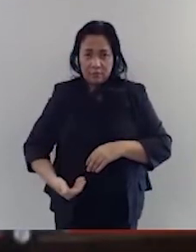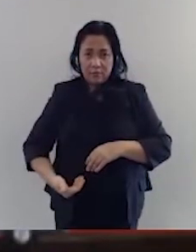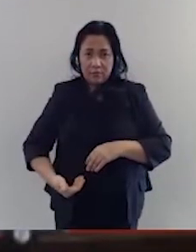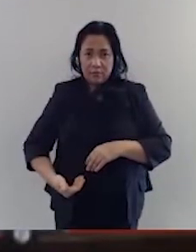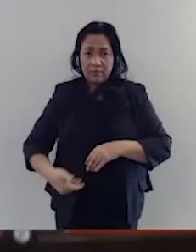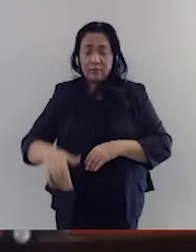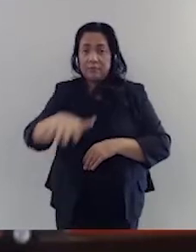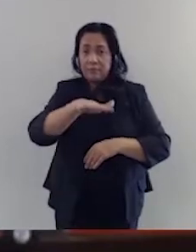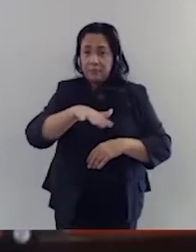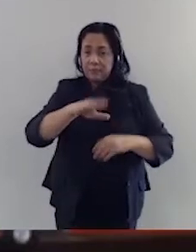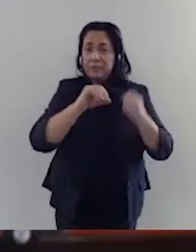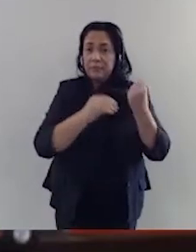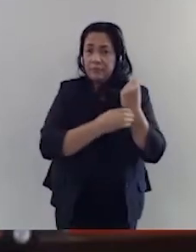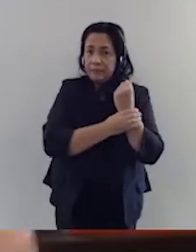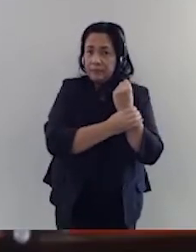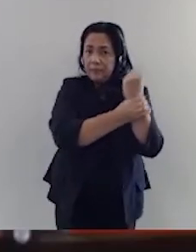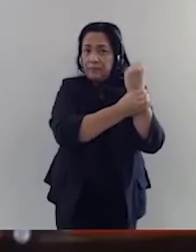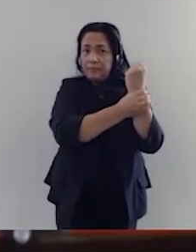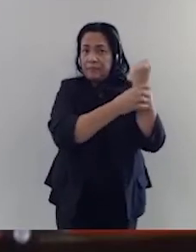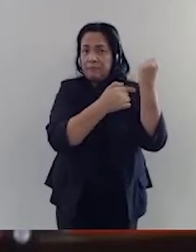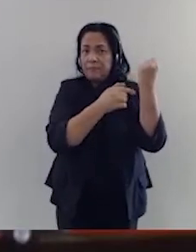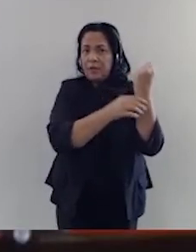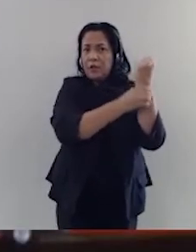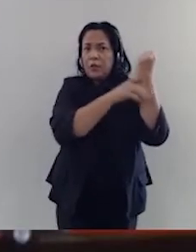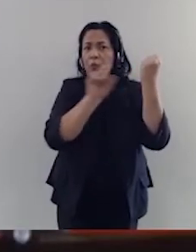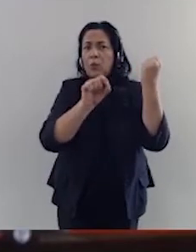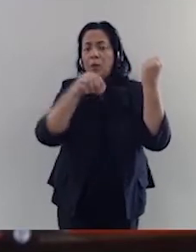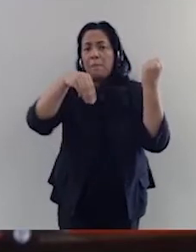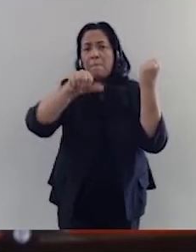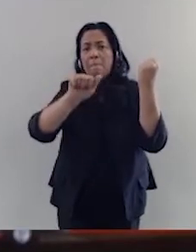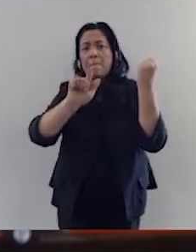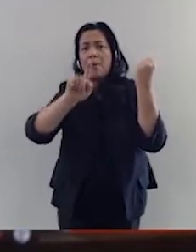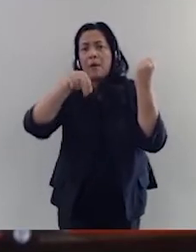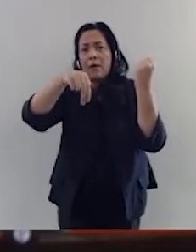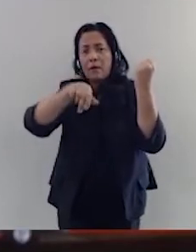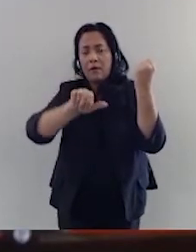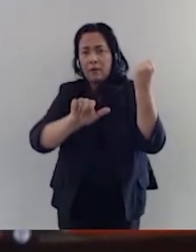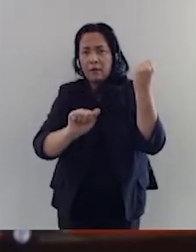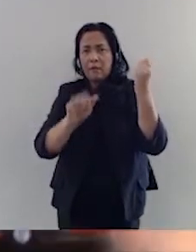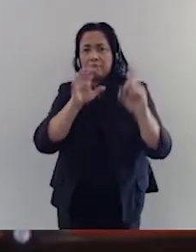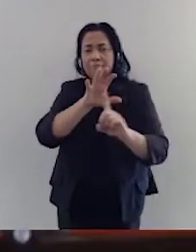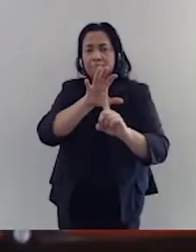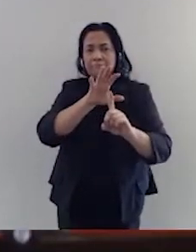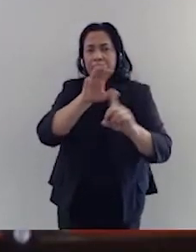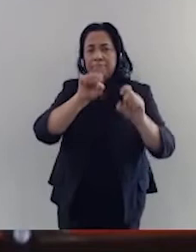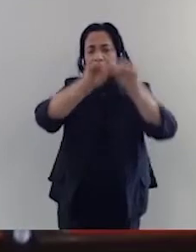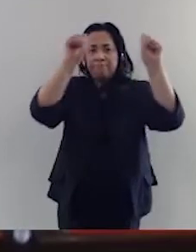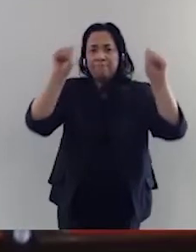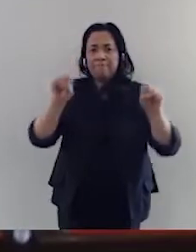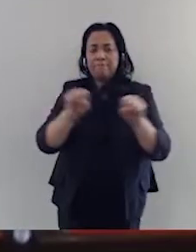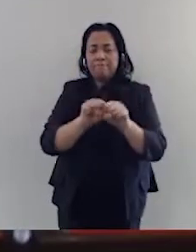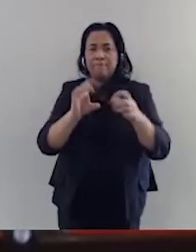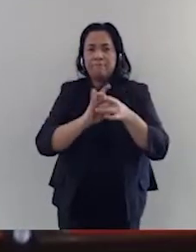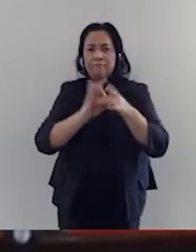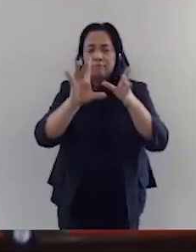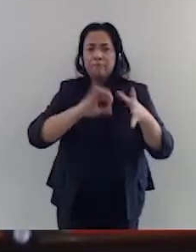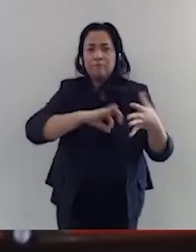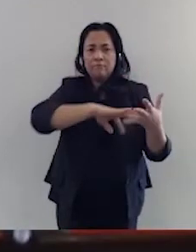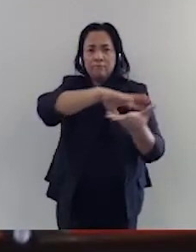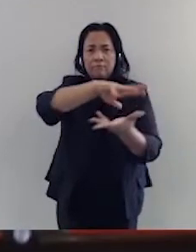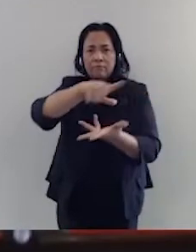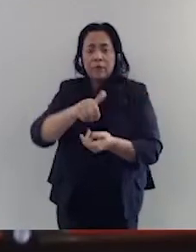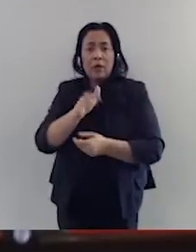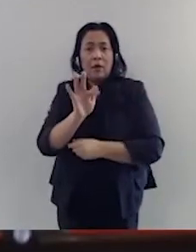dessas garantias, uma garantia magna que opera em todos os sistemas democráticos do mundo como a garantia